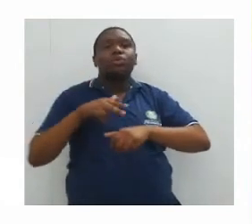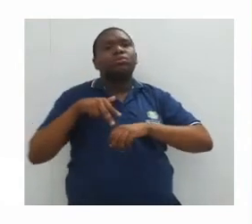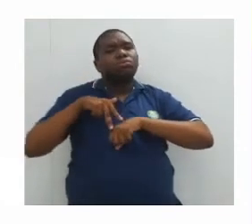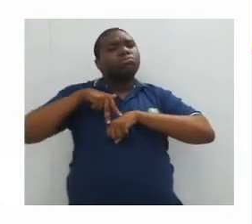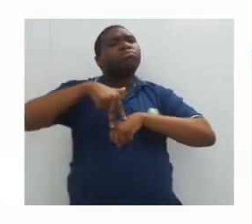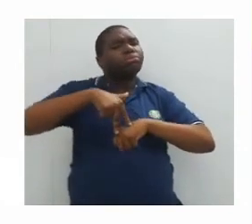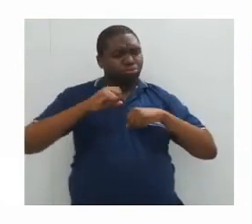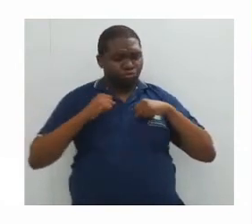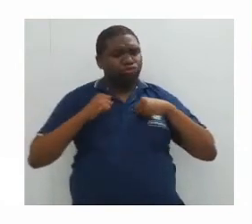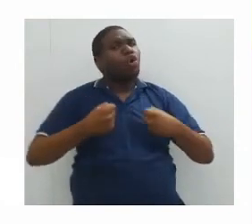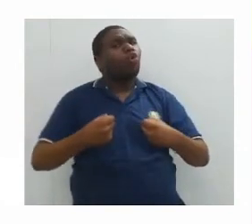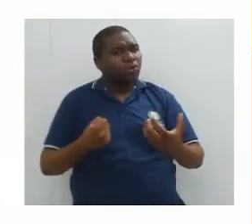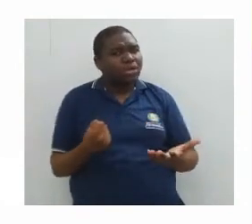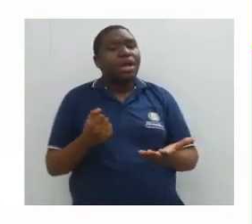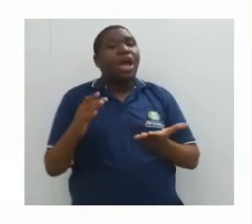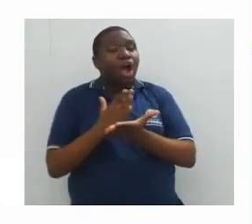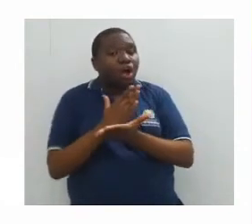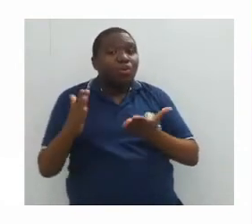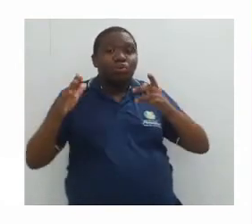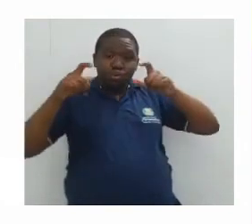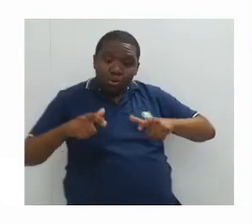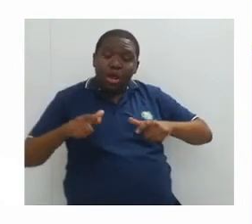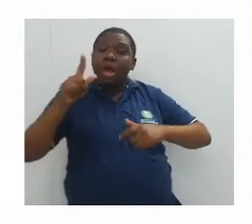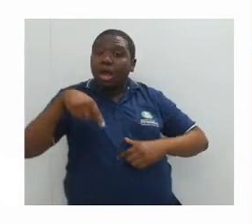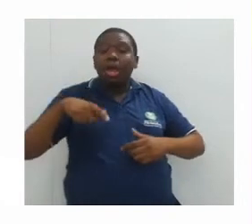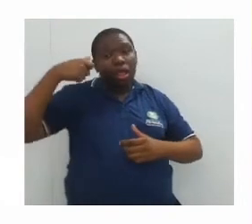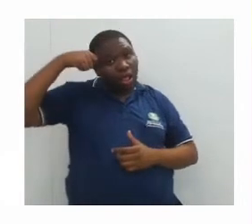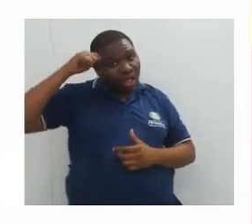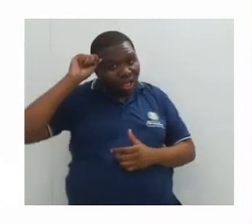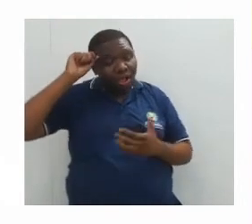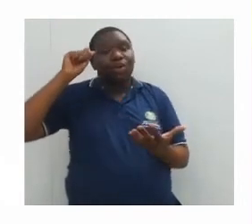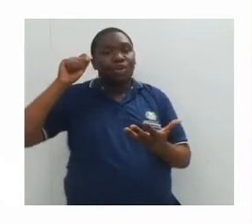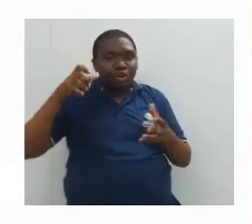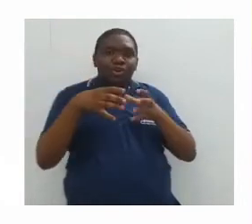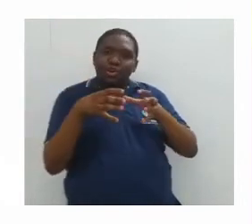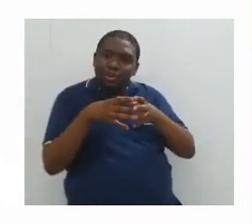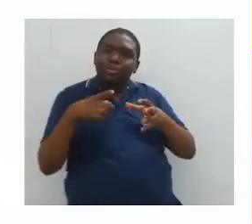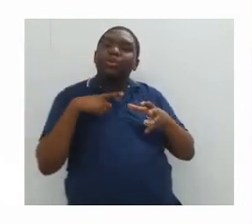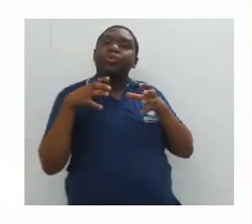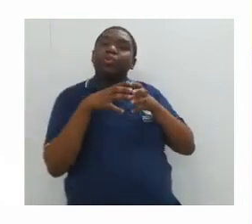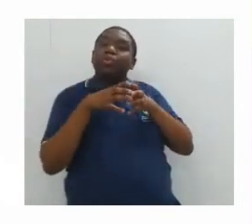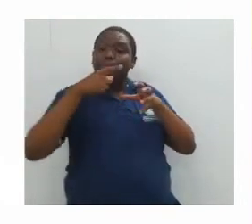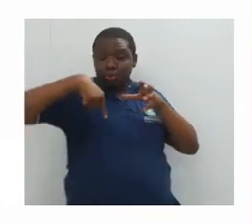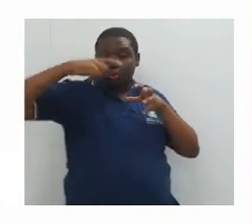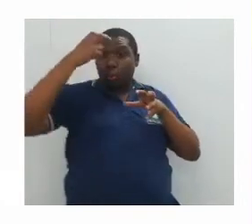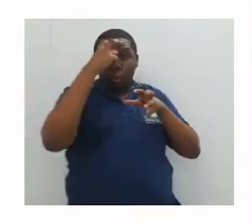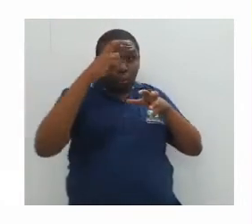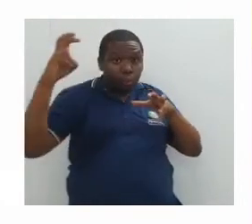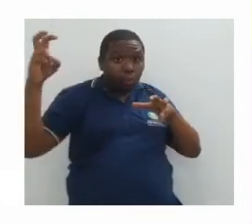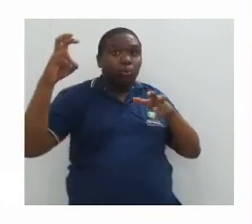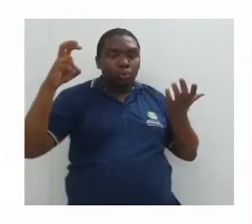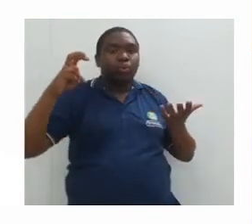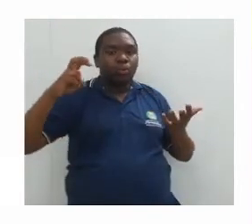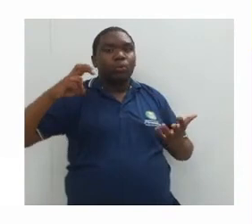é um reduto. Alguns são quilombos, e aí eles tratam justamente dessa questão, esse gueto, dessa cultura que vai